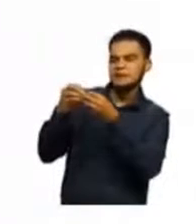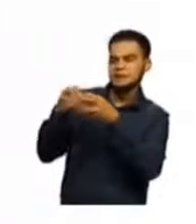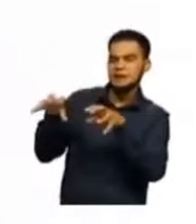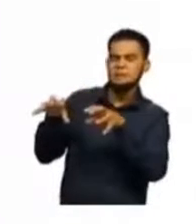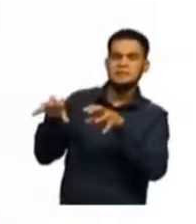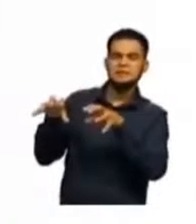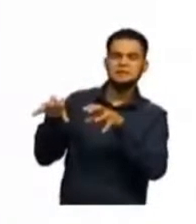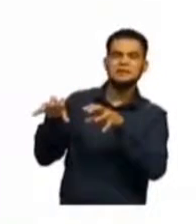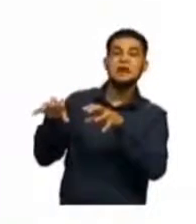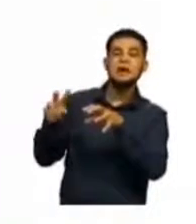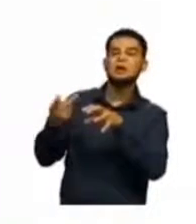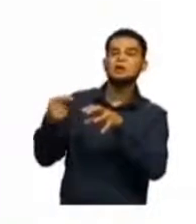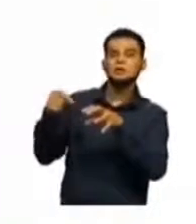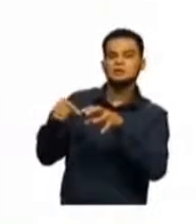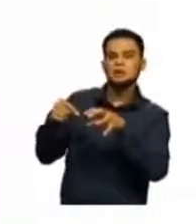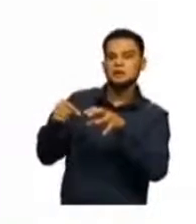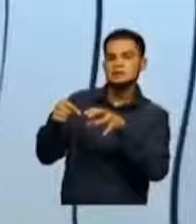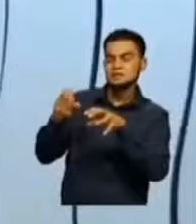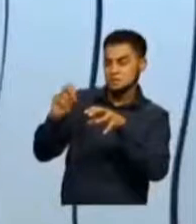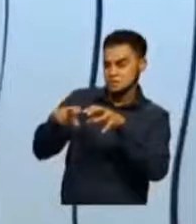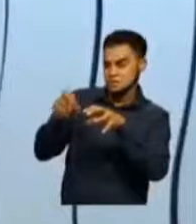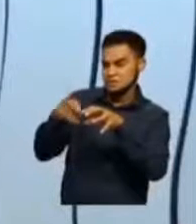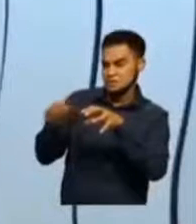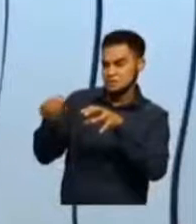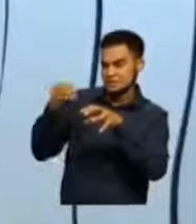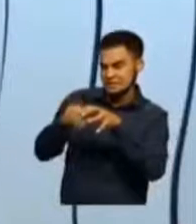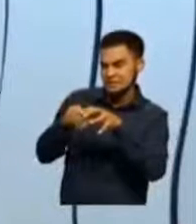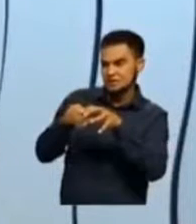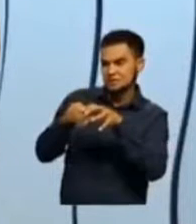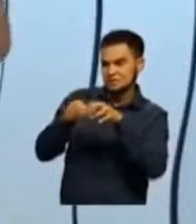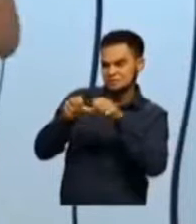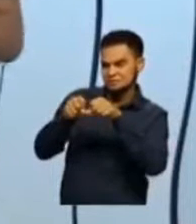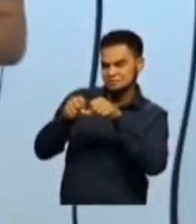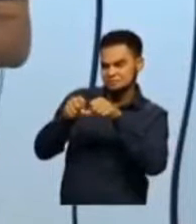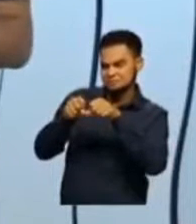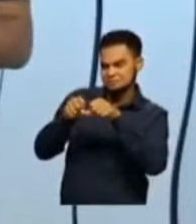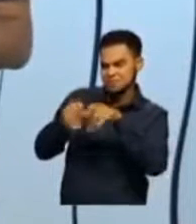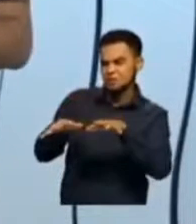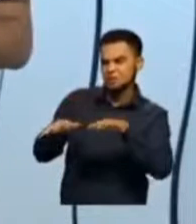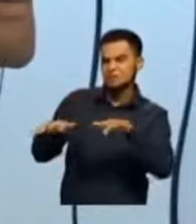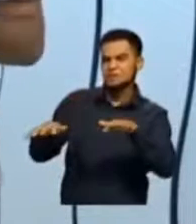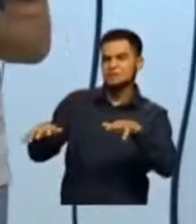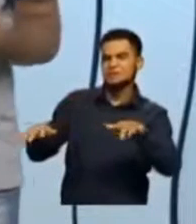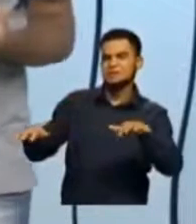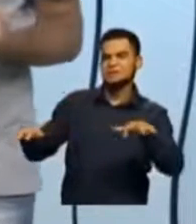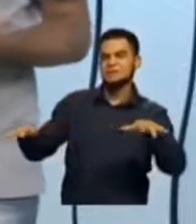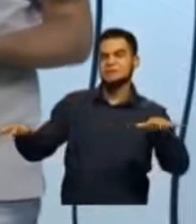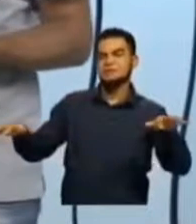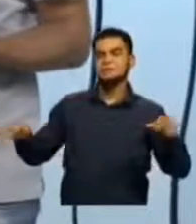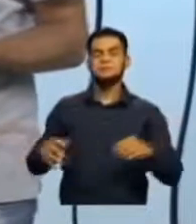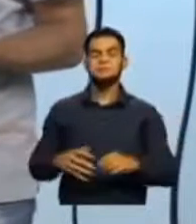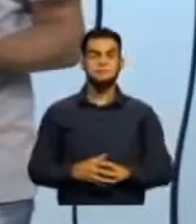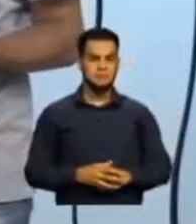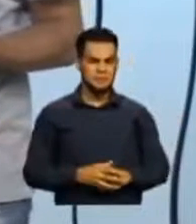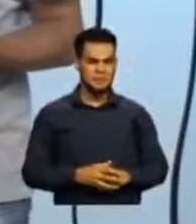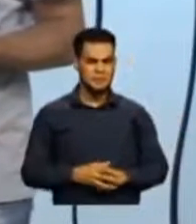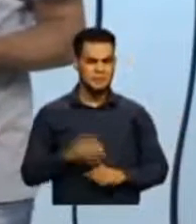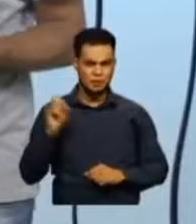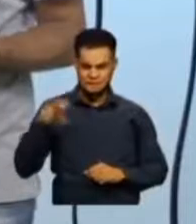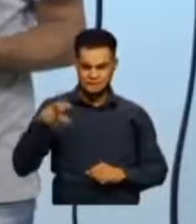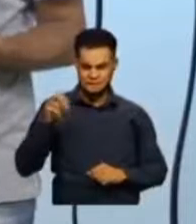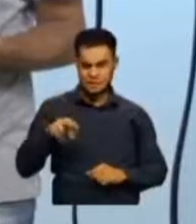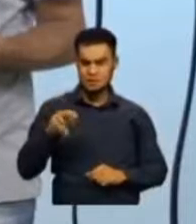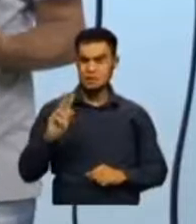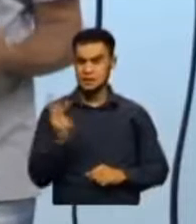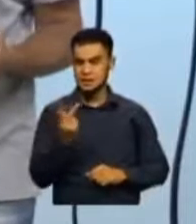seja, o capsídeo viral dentro da célula libera o material genético. O vírus do HIV,